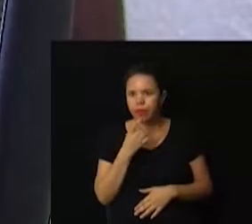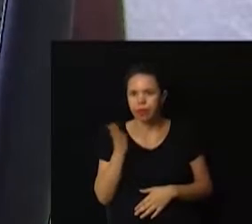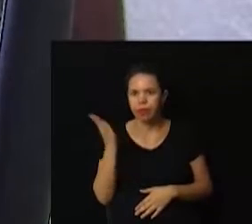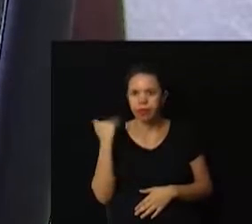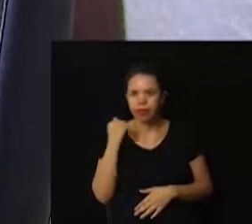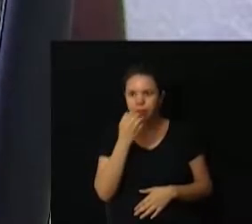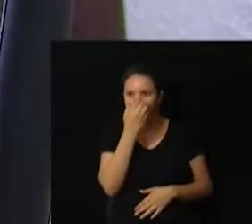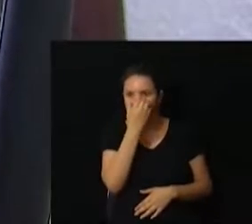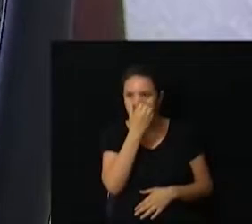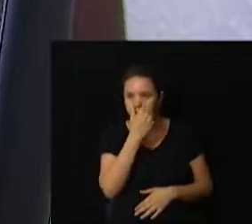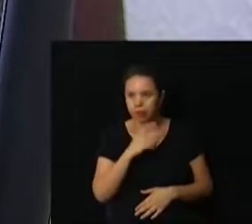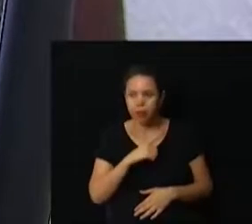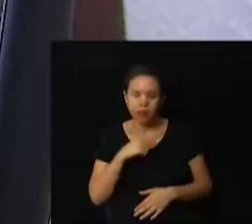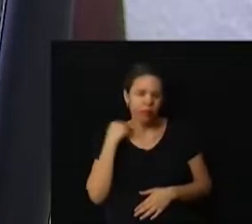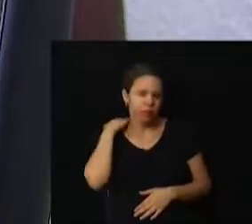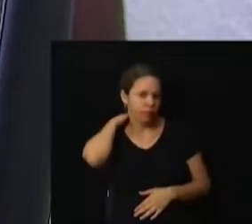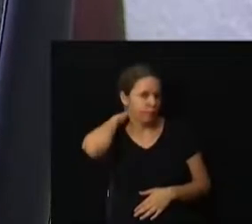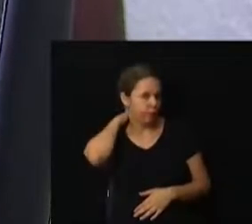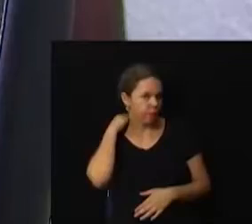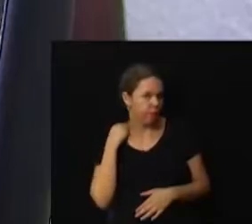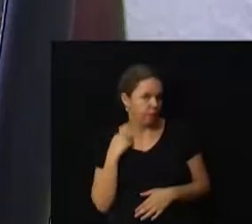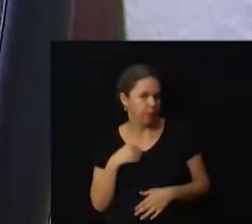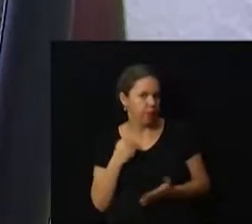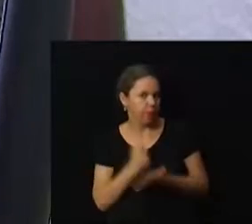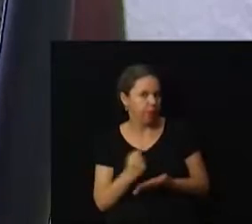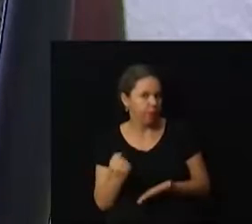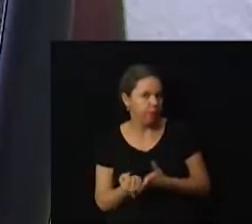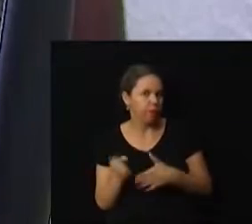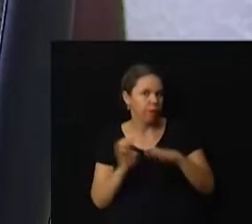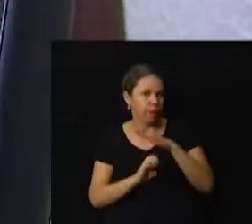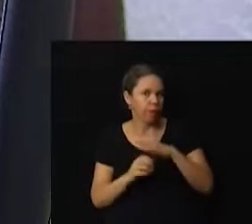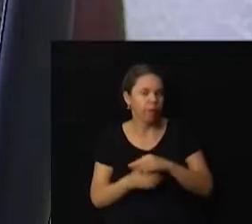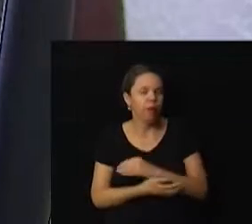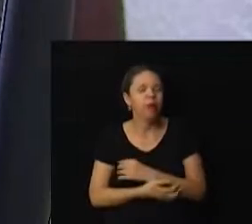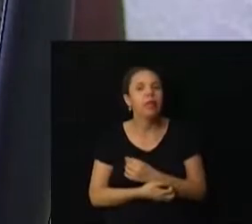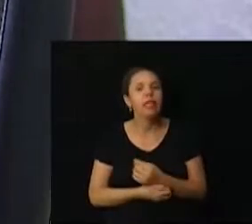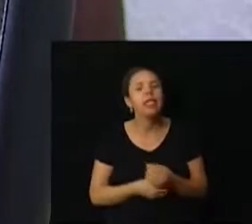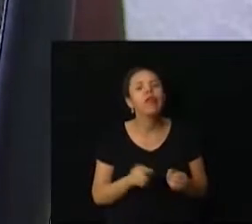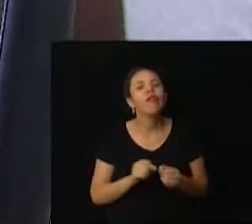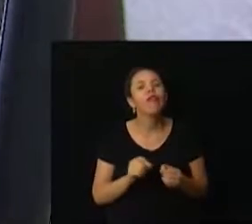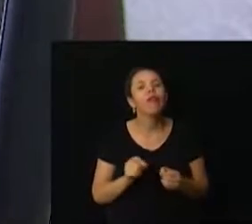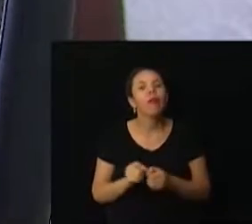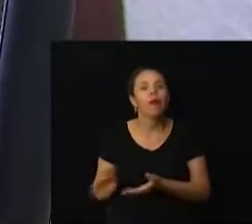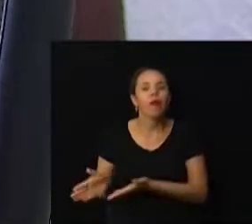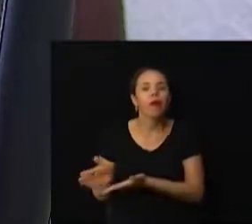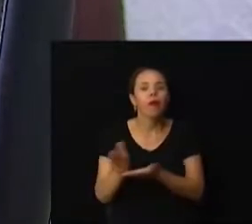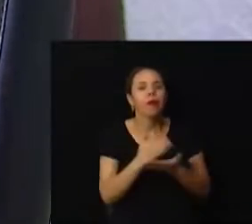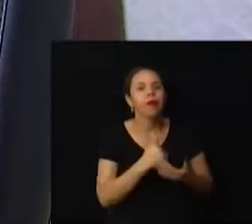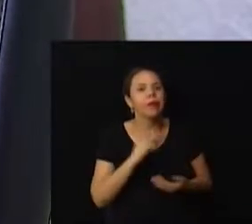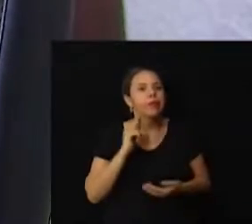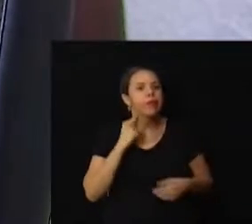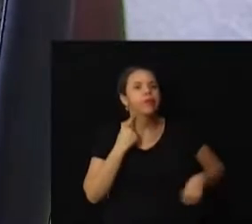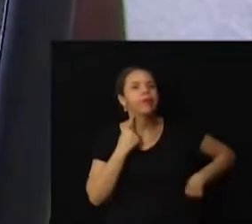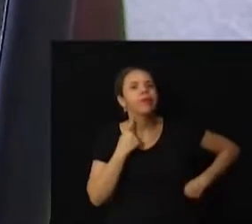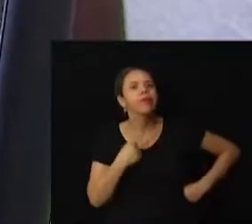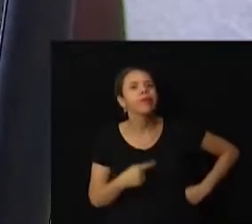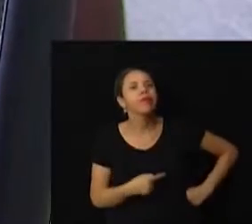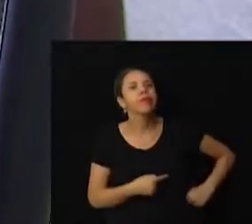Campinas, a gente sabe que tem a prática de fazer a contratação de empresas, que fazem a coleta do